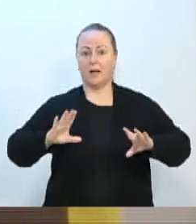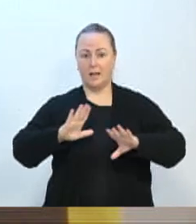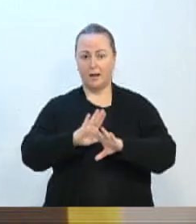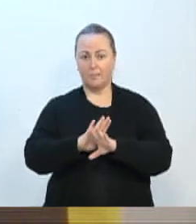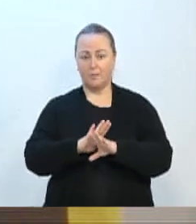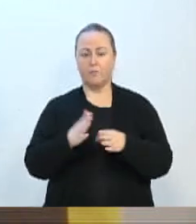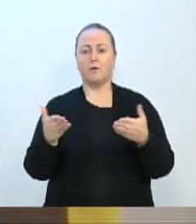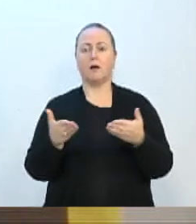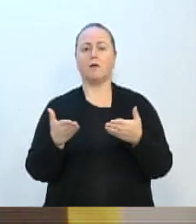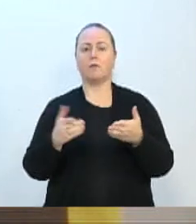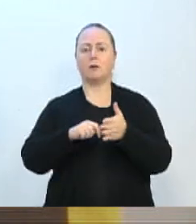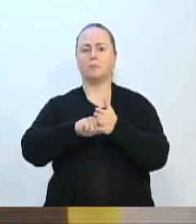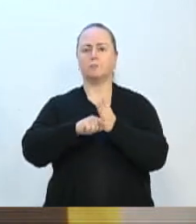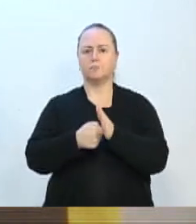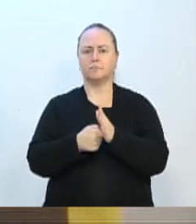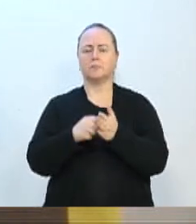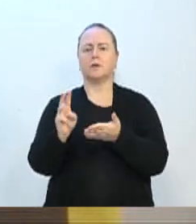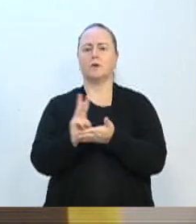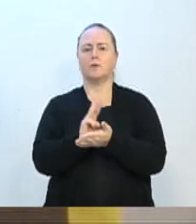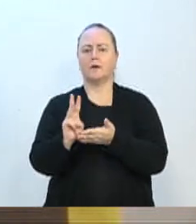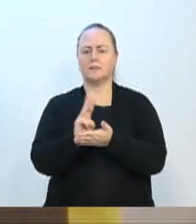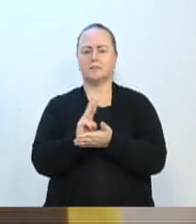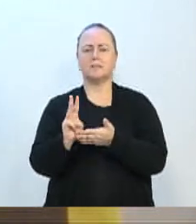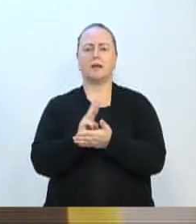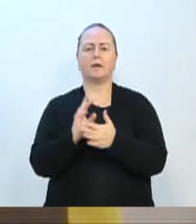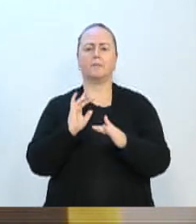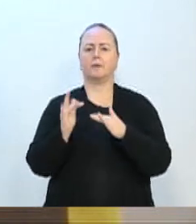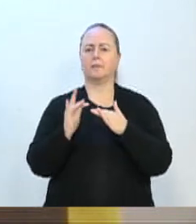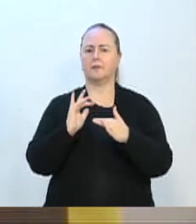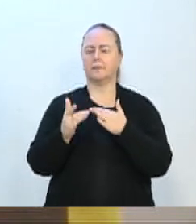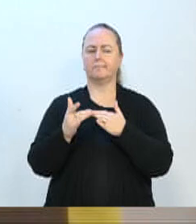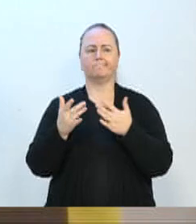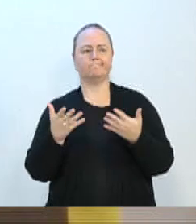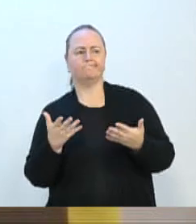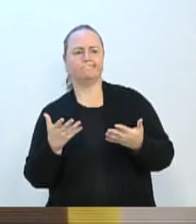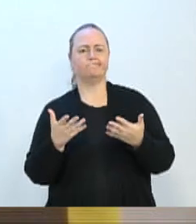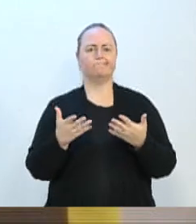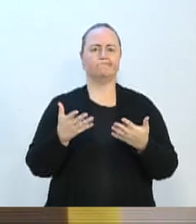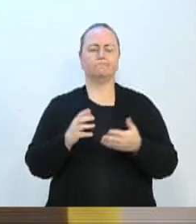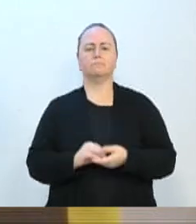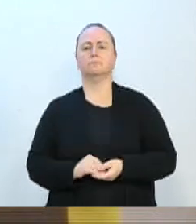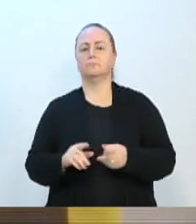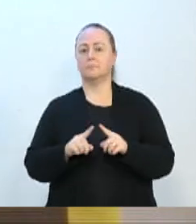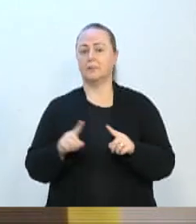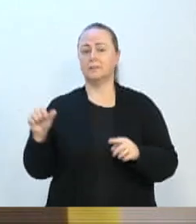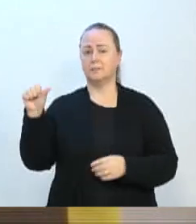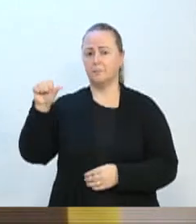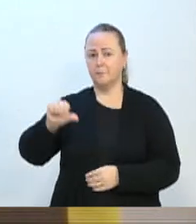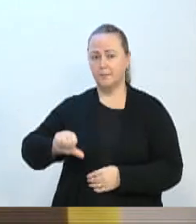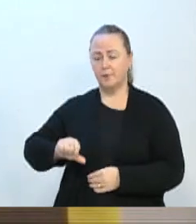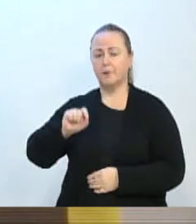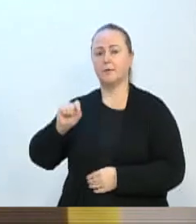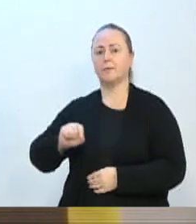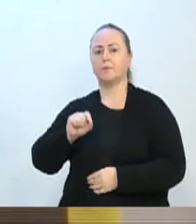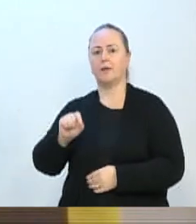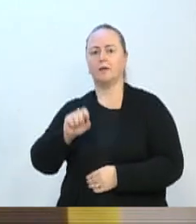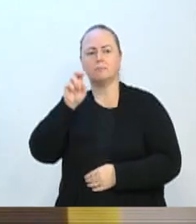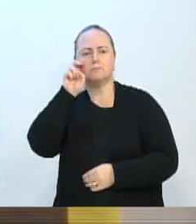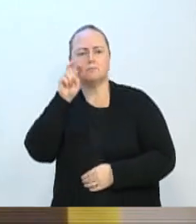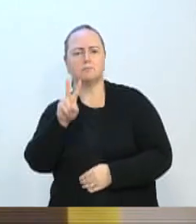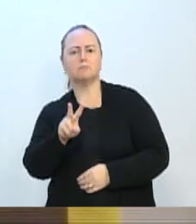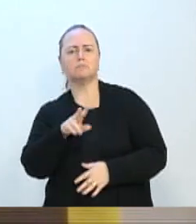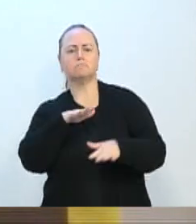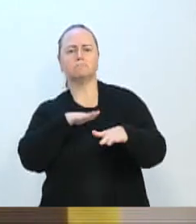bloqueios no WhatsApp nas redes sociais um deixando de seguir aqui outro ali enfim mas o pior nem é isso é o que estamos vendo acontecer através das